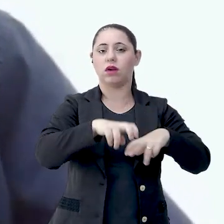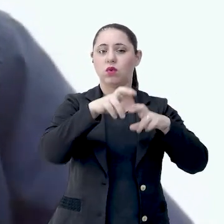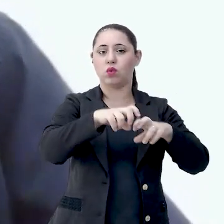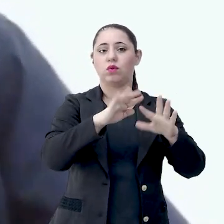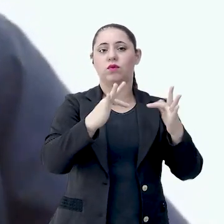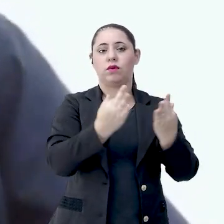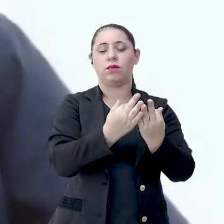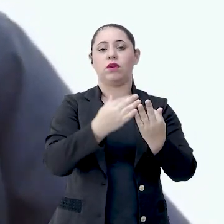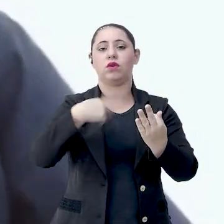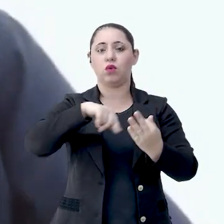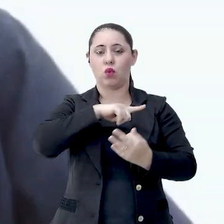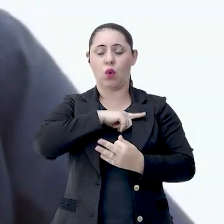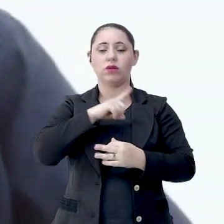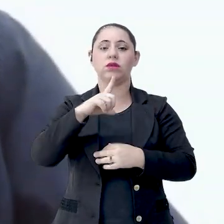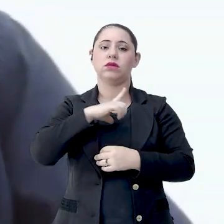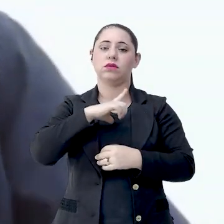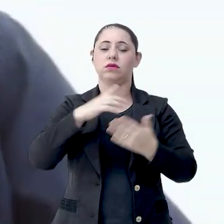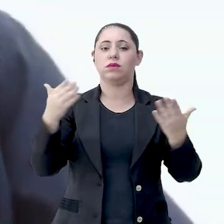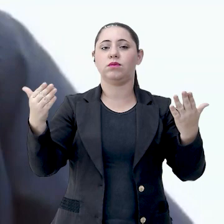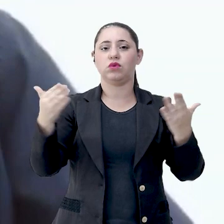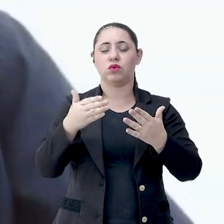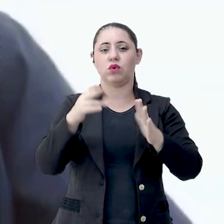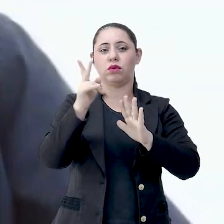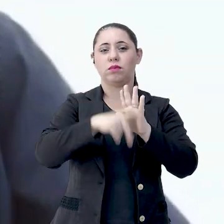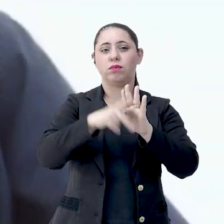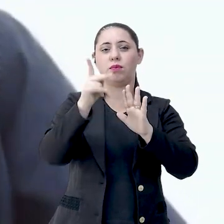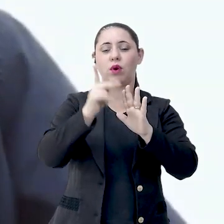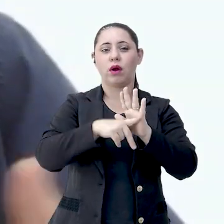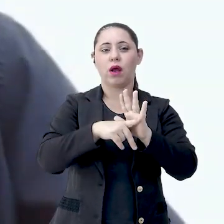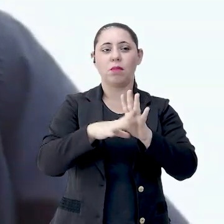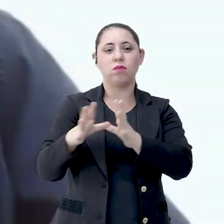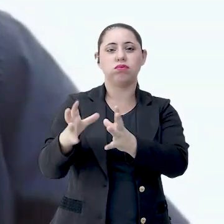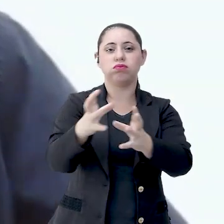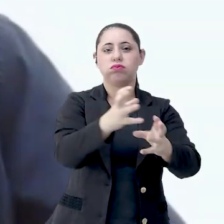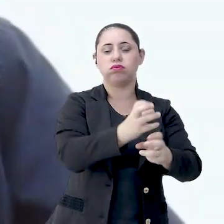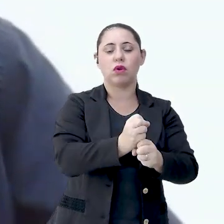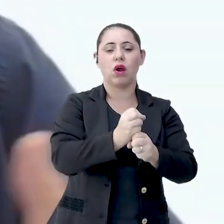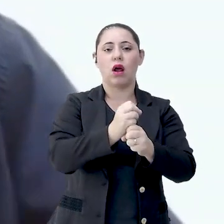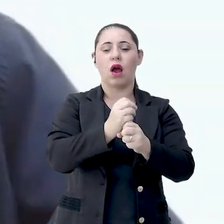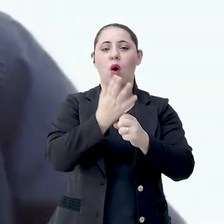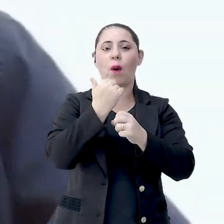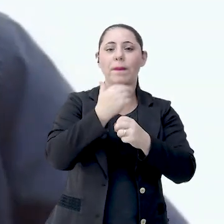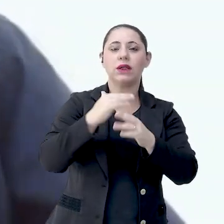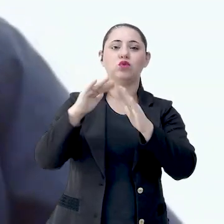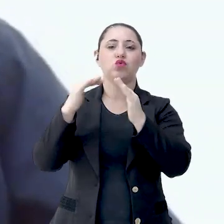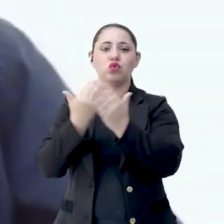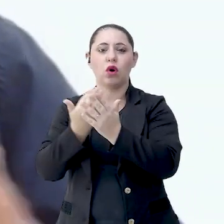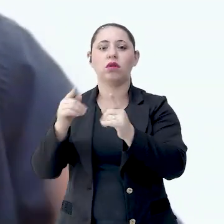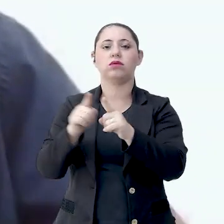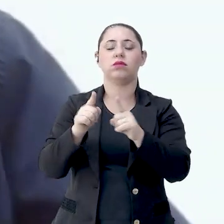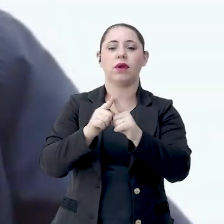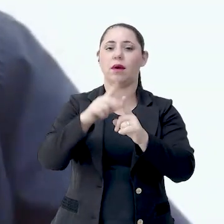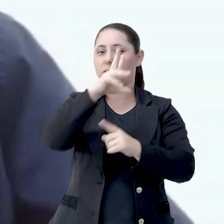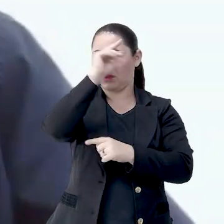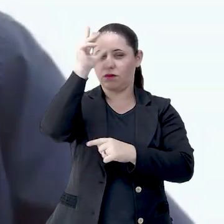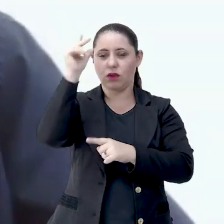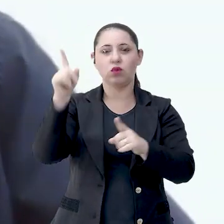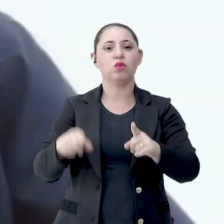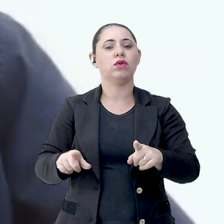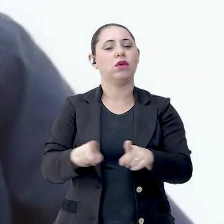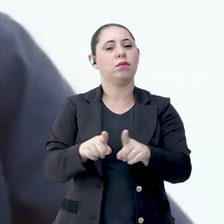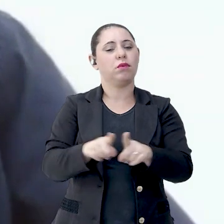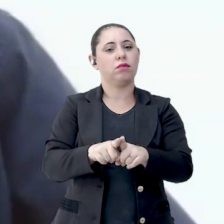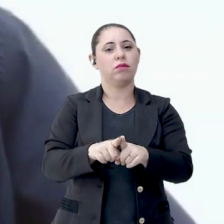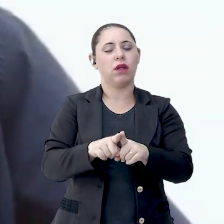têm agricultura familiar, e nós temos, no âmbito da secretaria, os programas de aquisição de alimentos, de venda direta para escolas, de aquisição por parte